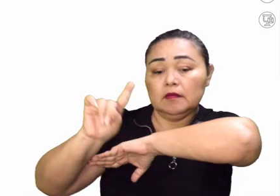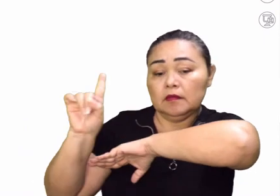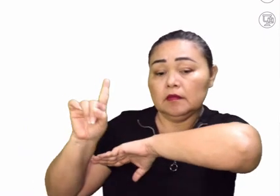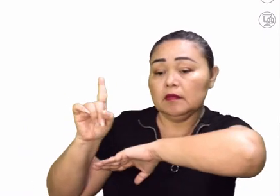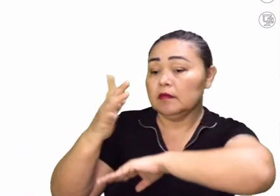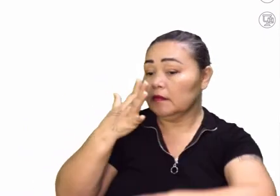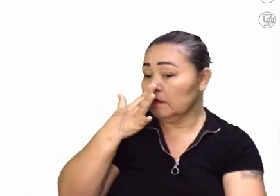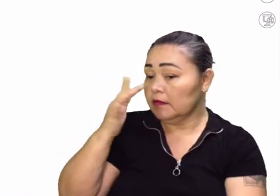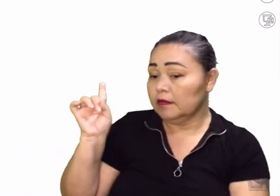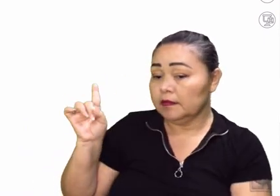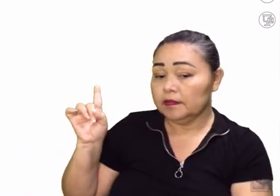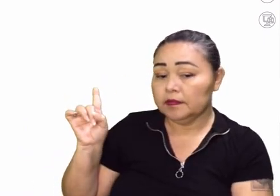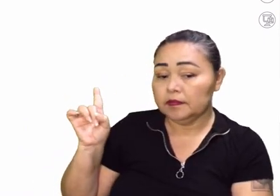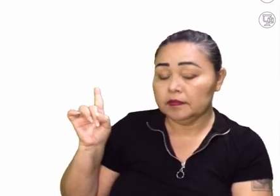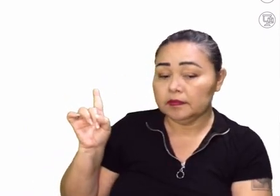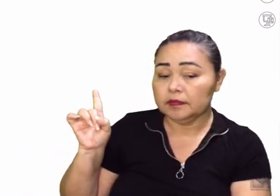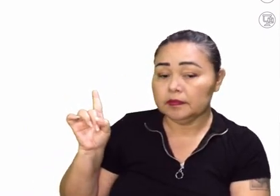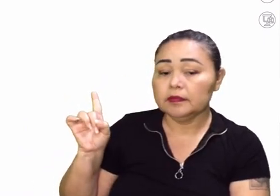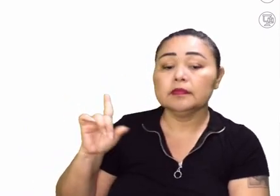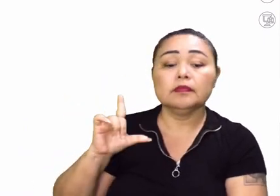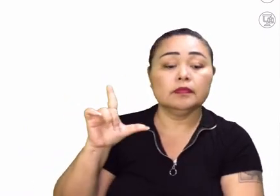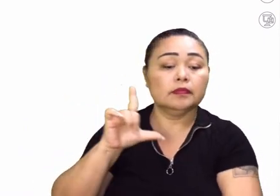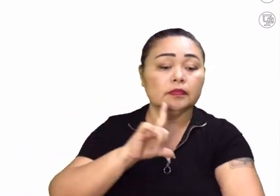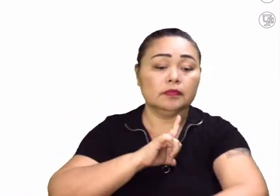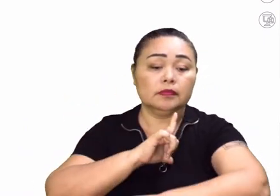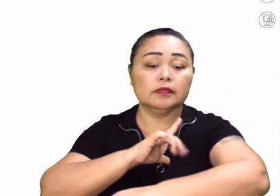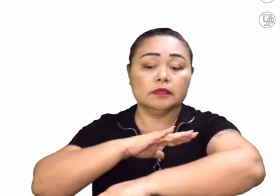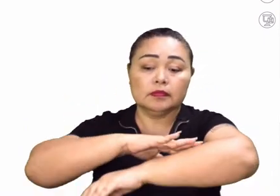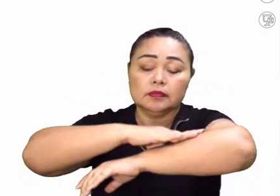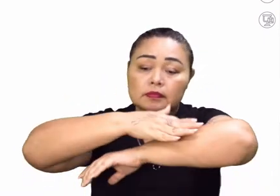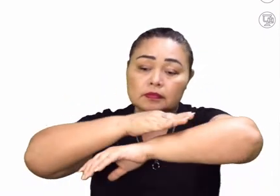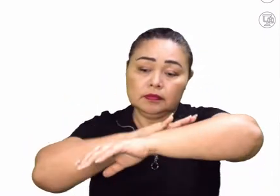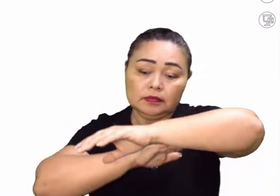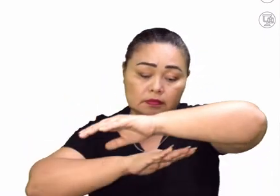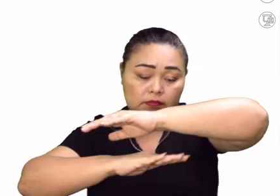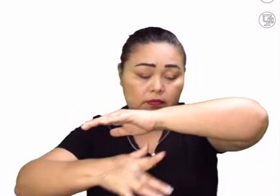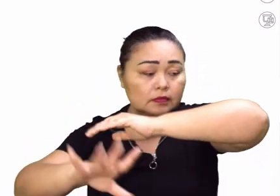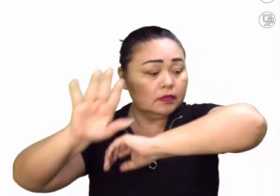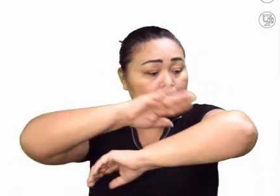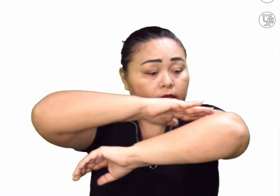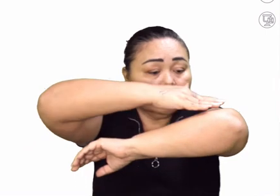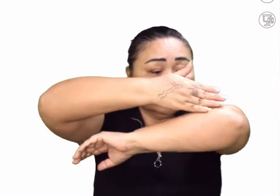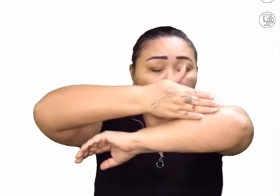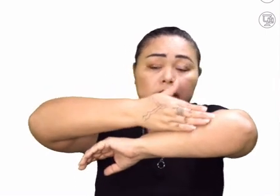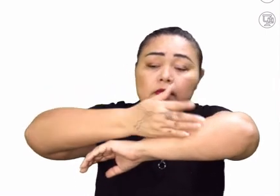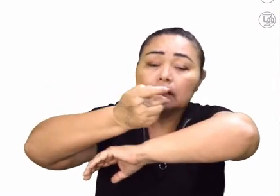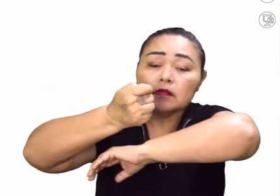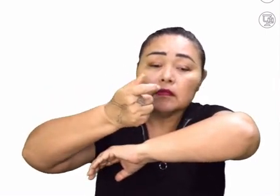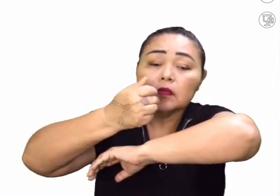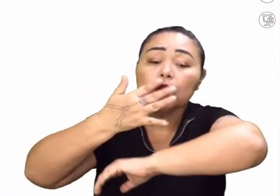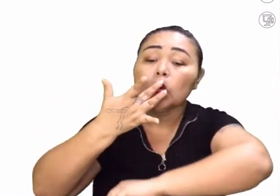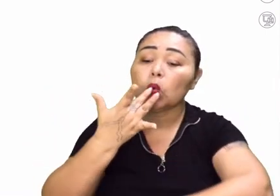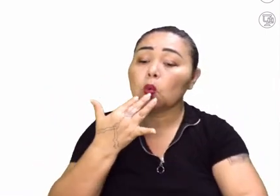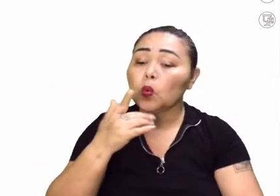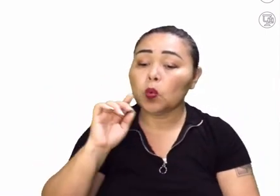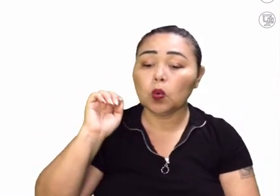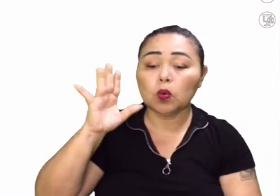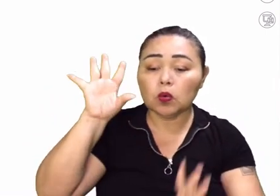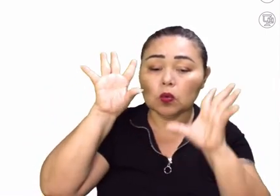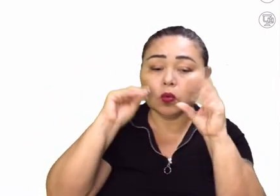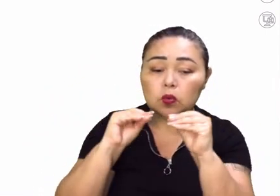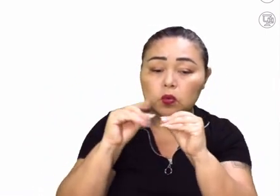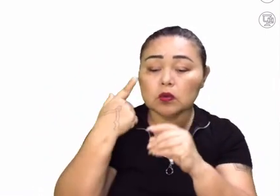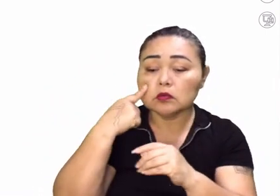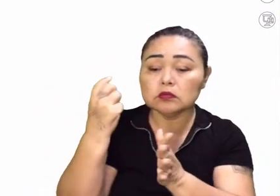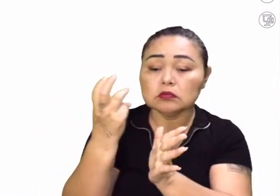se a gente observar as áreas de sedimentos são maiores né Sem relação ao escudo cristalino que essa cor mais escura representado